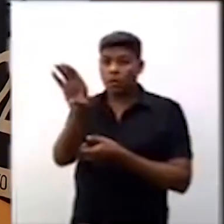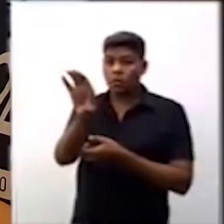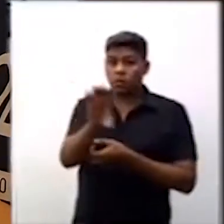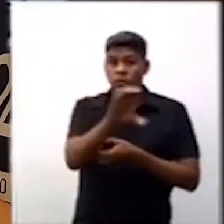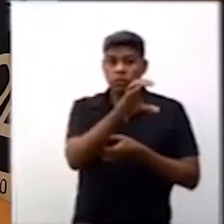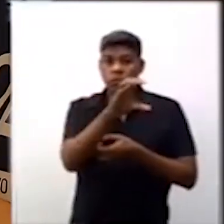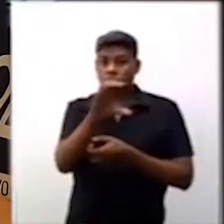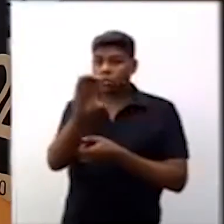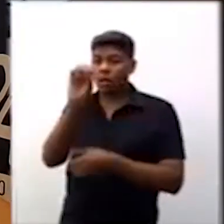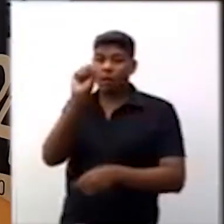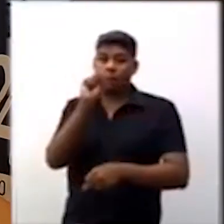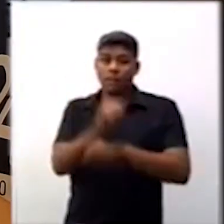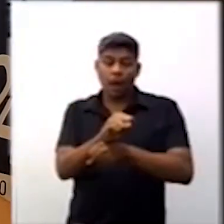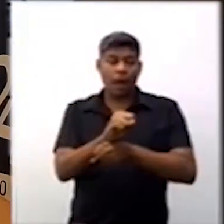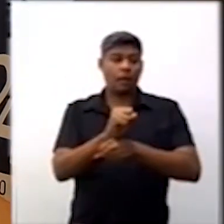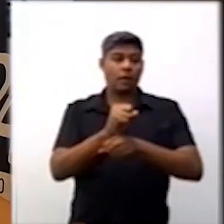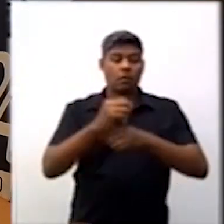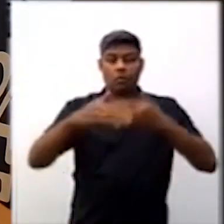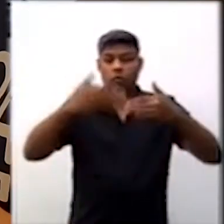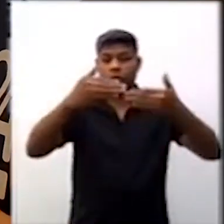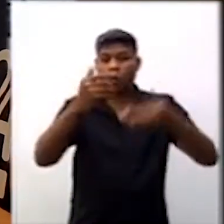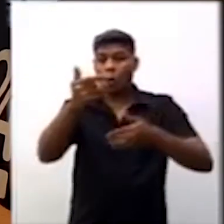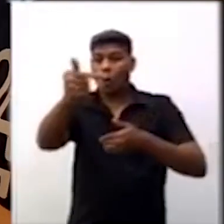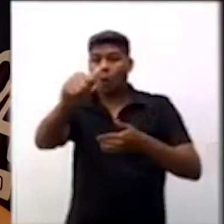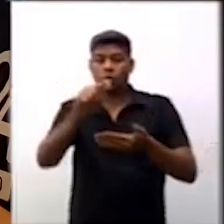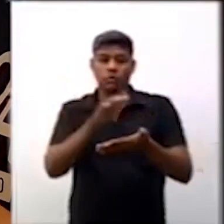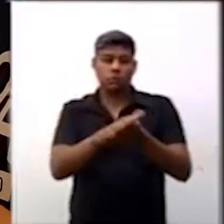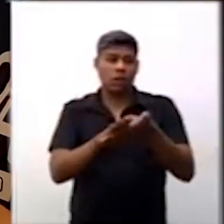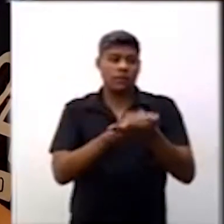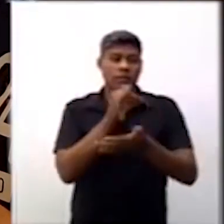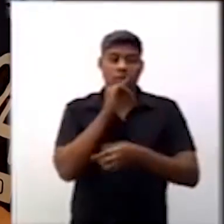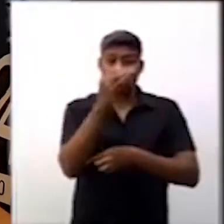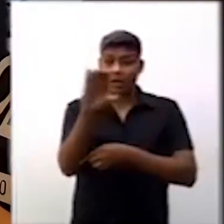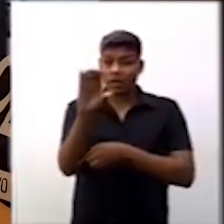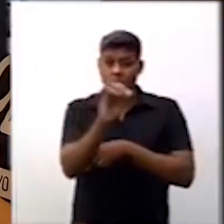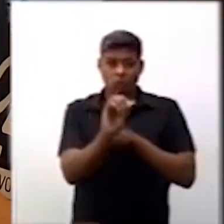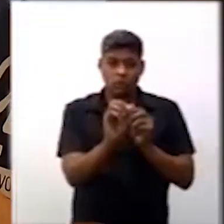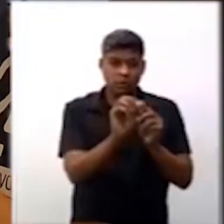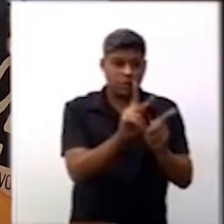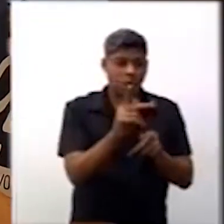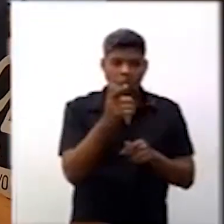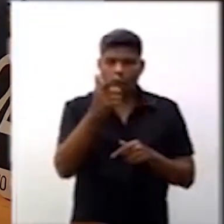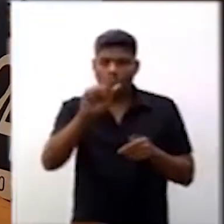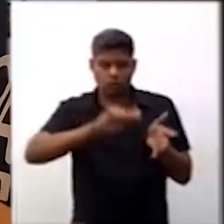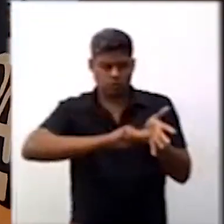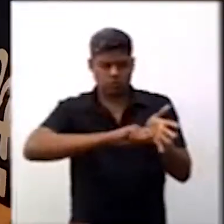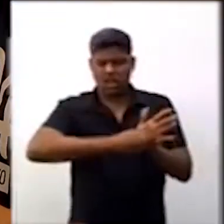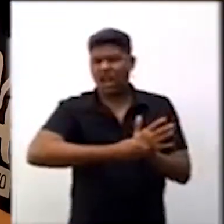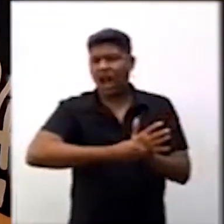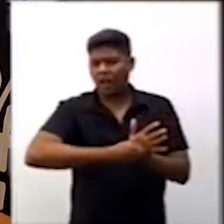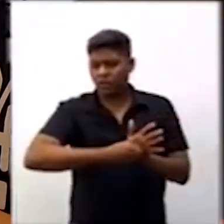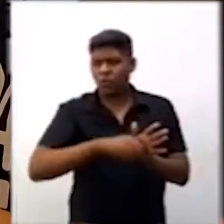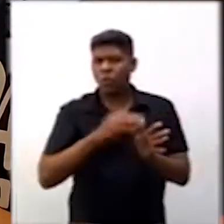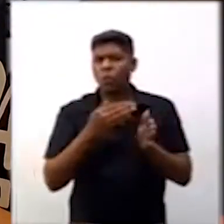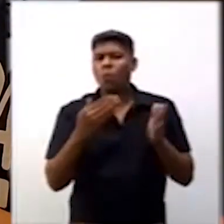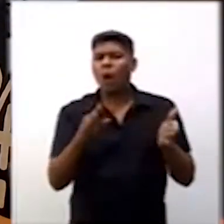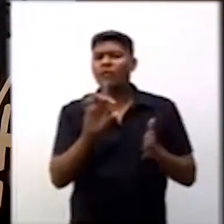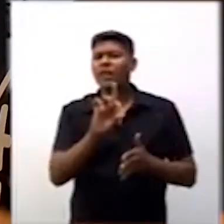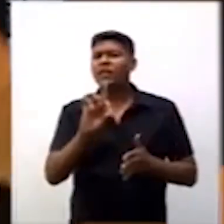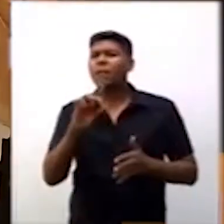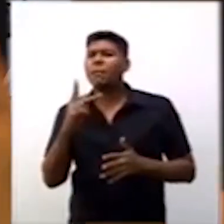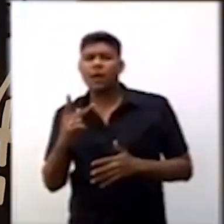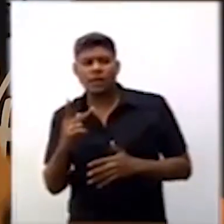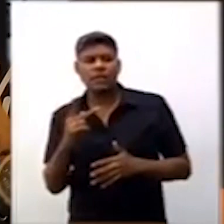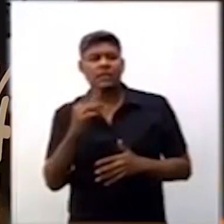não interfere no funcionamento do outro. Então, o meu ventilador está funcionando, os outros aparelhos estão desligados. Qual é a DDP naquele